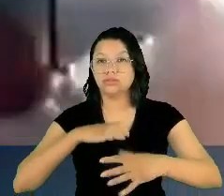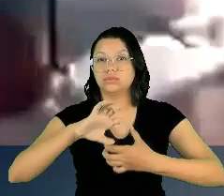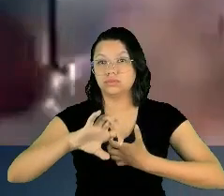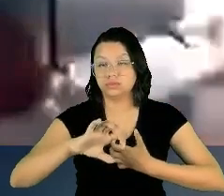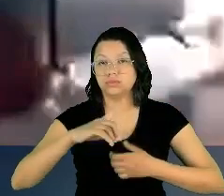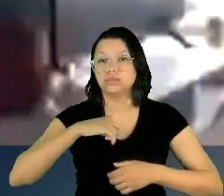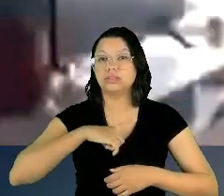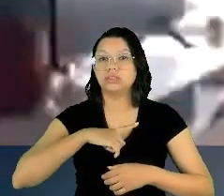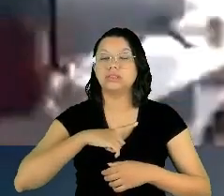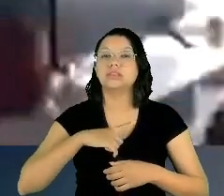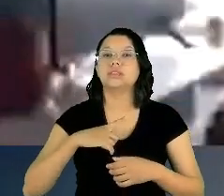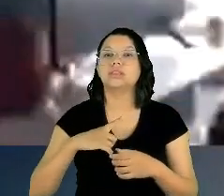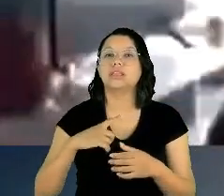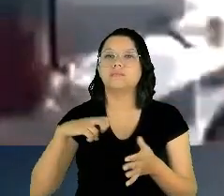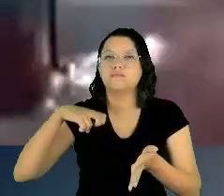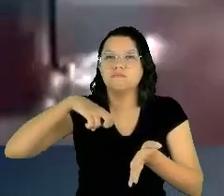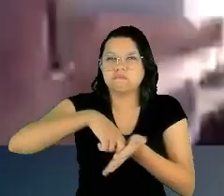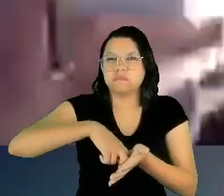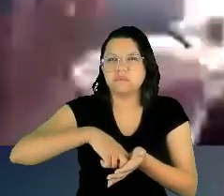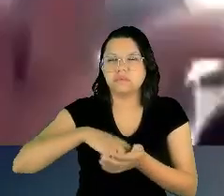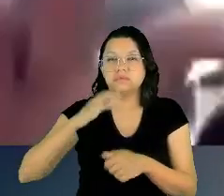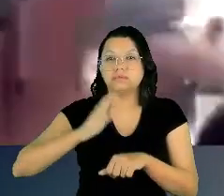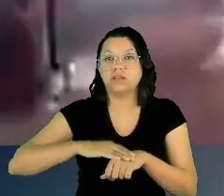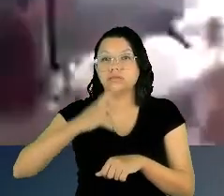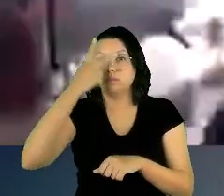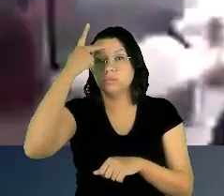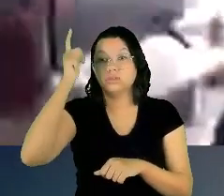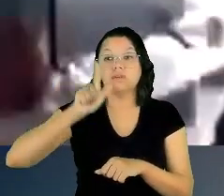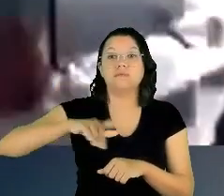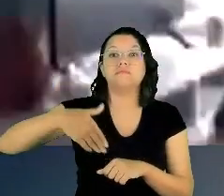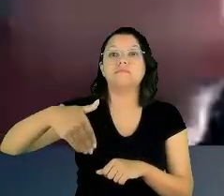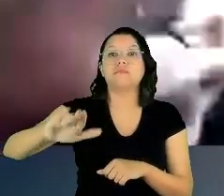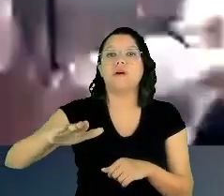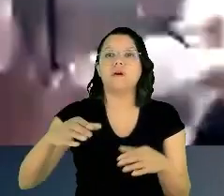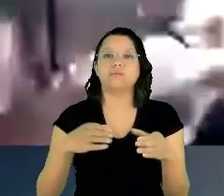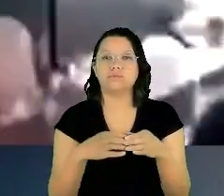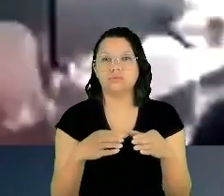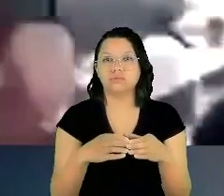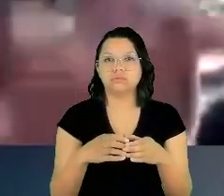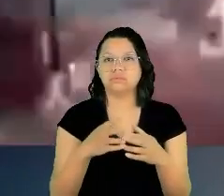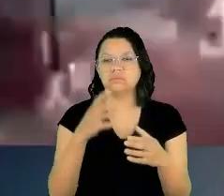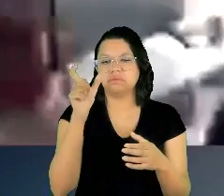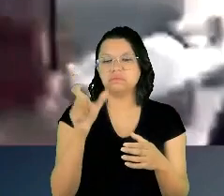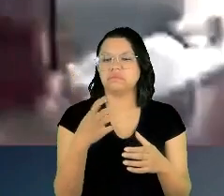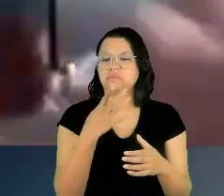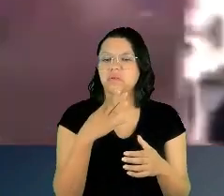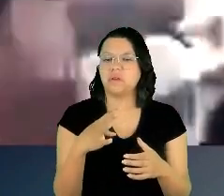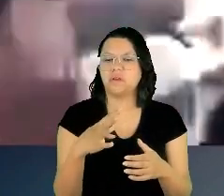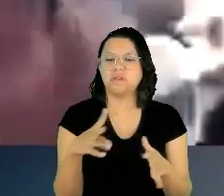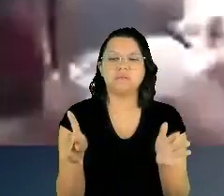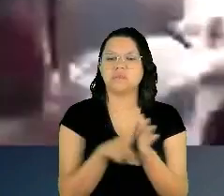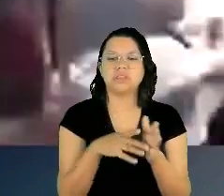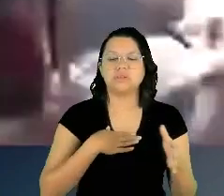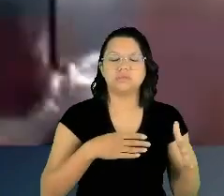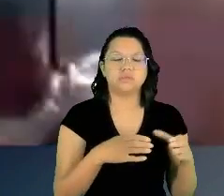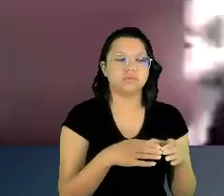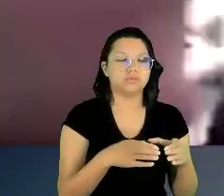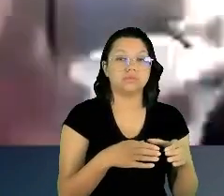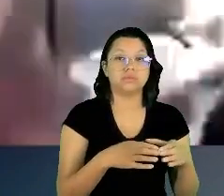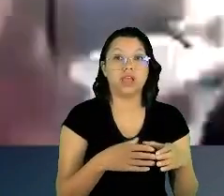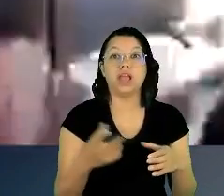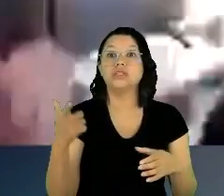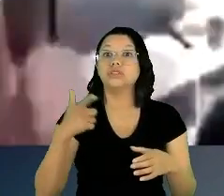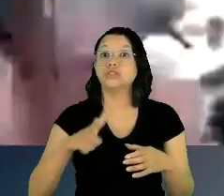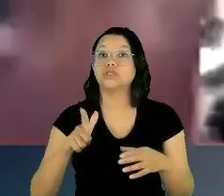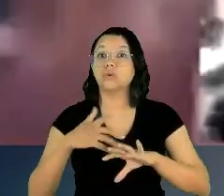com baixo nível de empatia, eles tendem a punir mais uma pessoa que é fora do grupo, ou seja, um desconhecido, que eu não pertenço